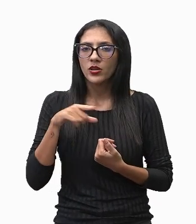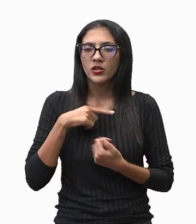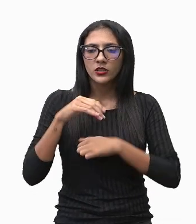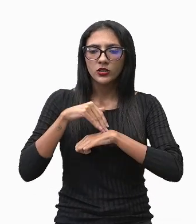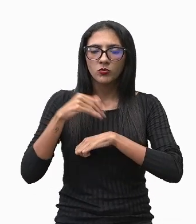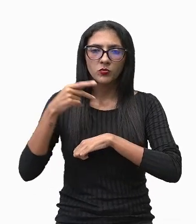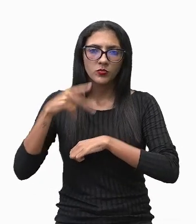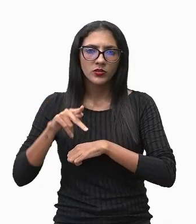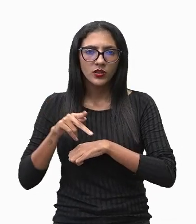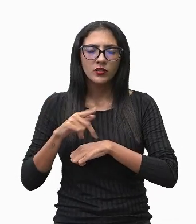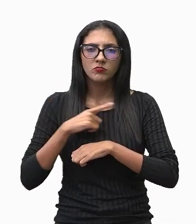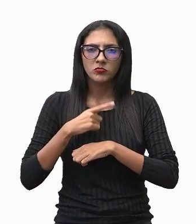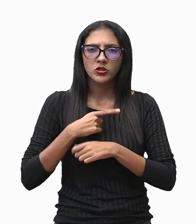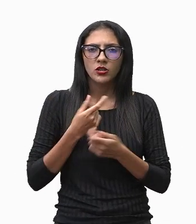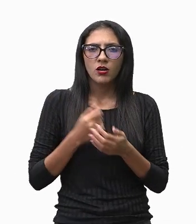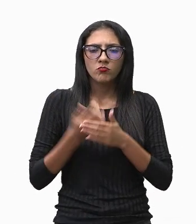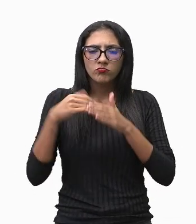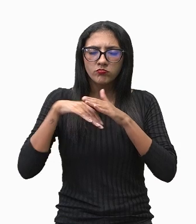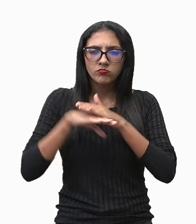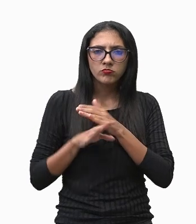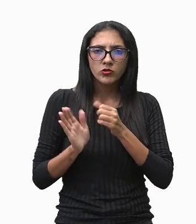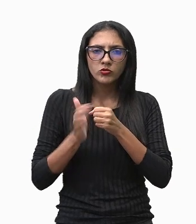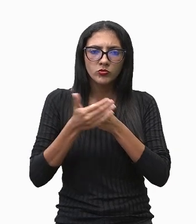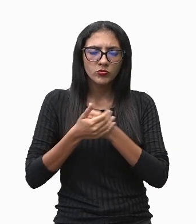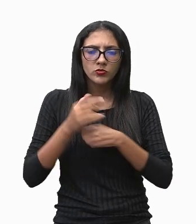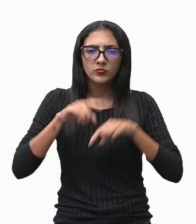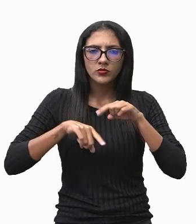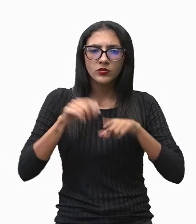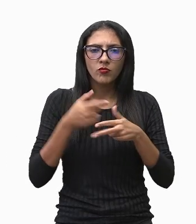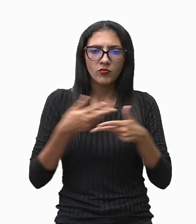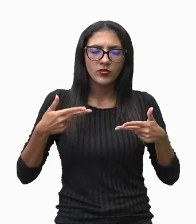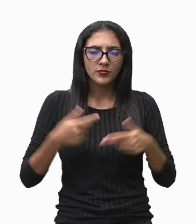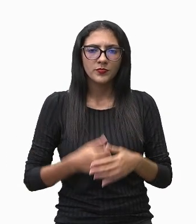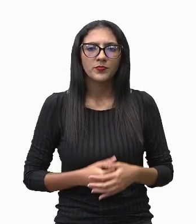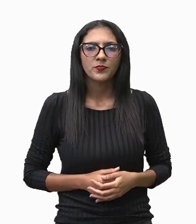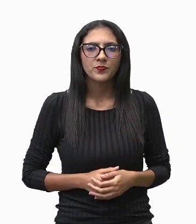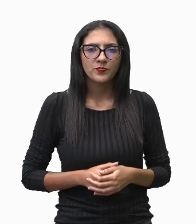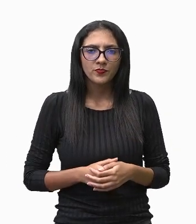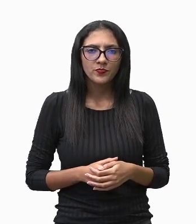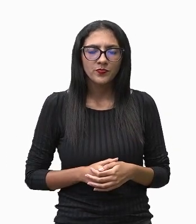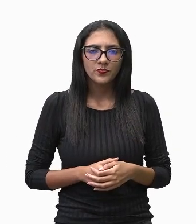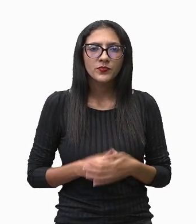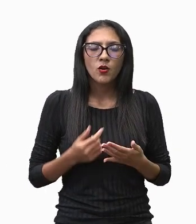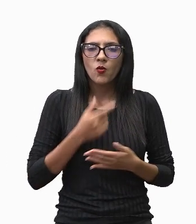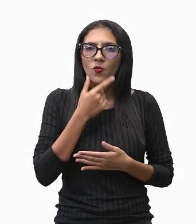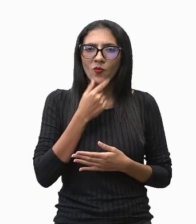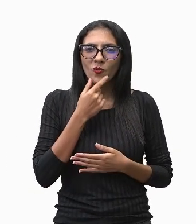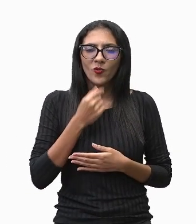esses armamentos, né? E o presidente Bush, ele continuava,